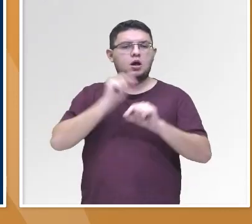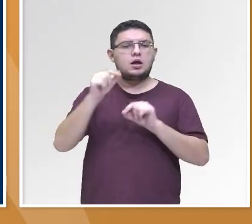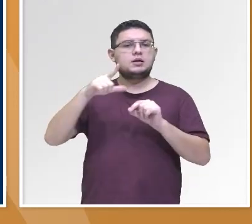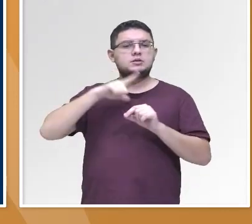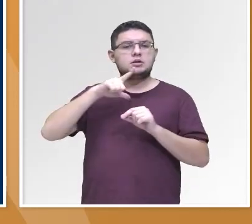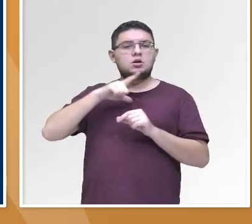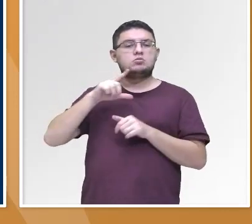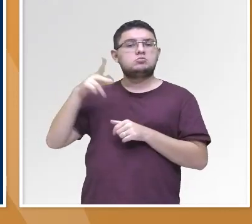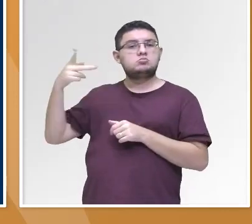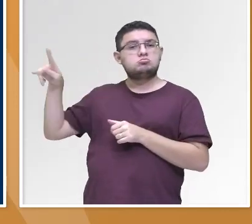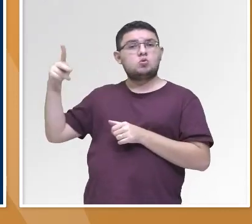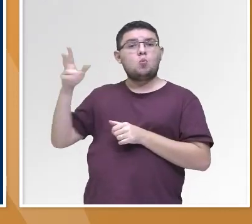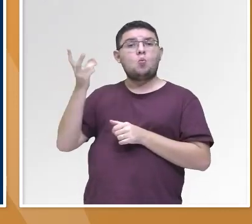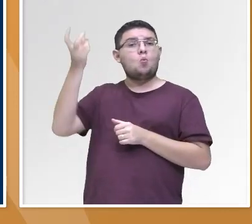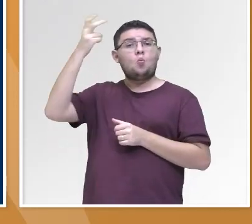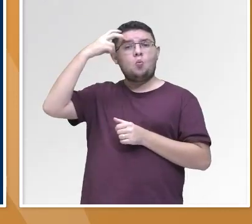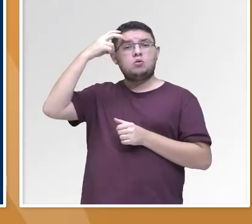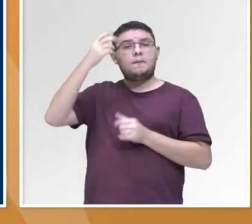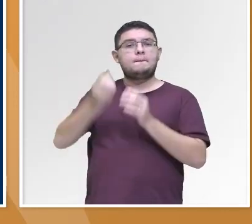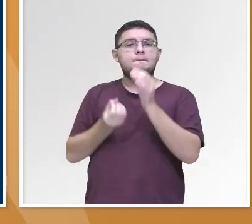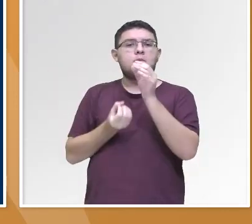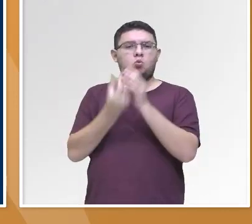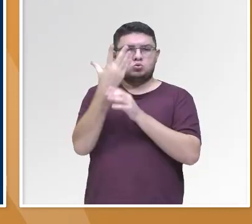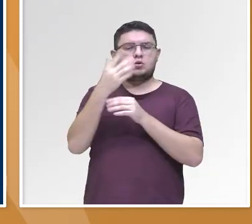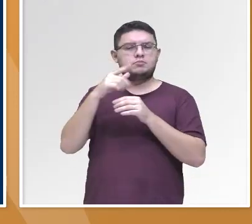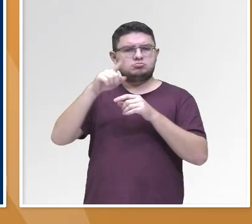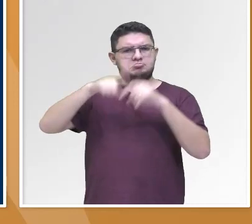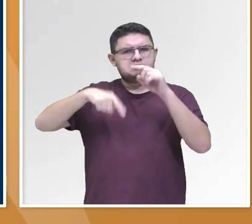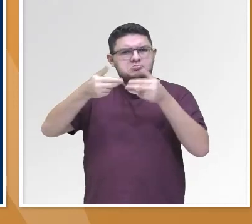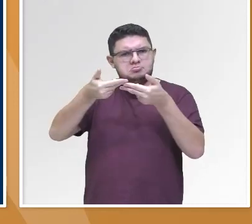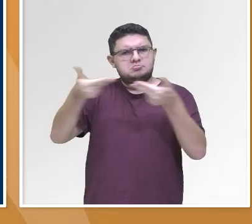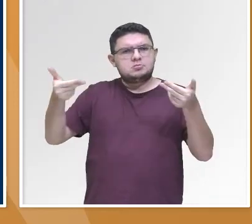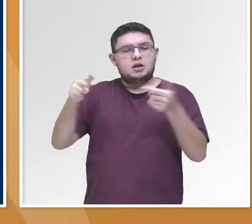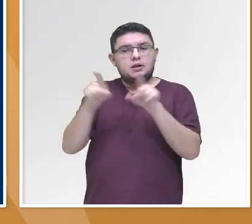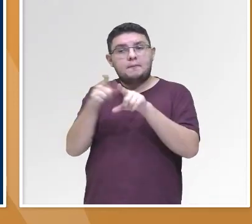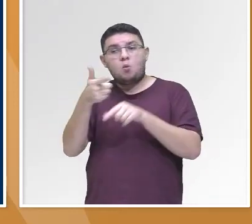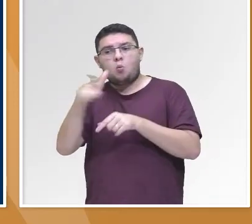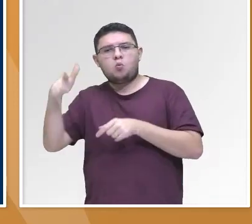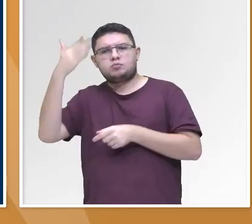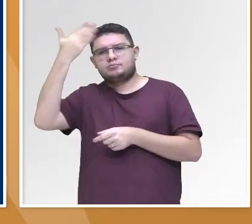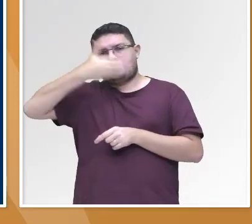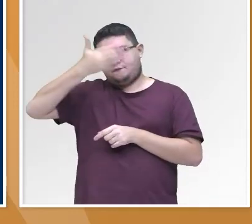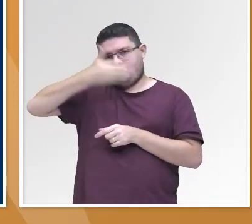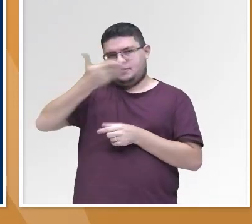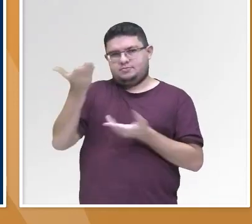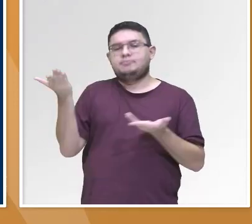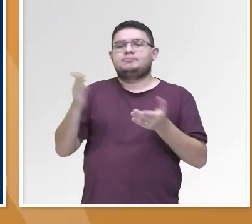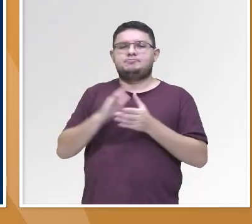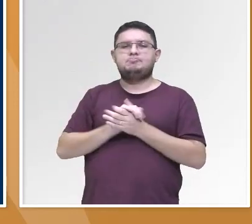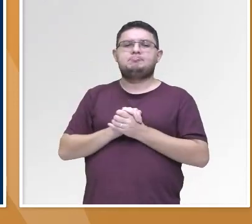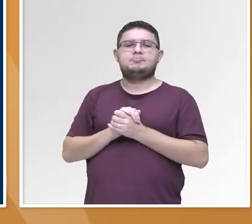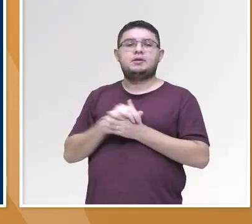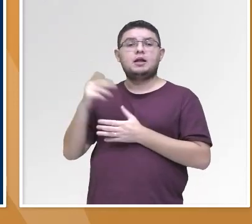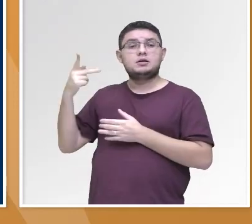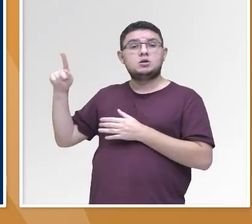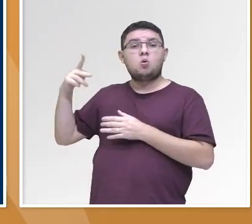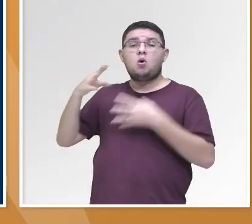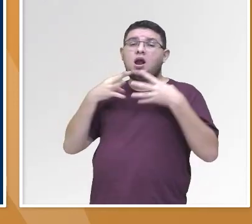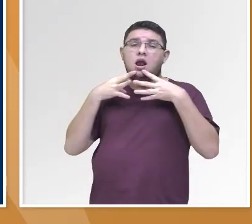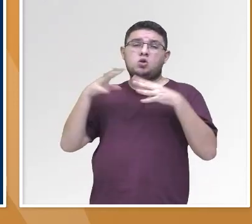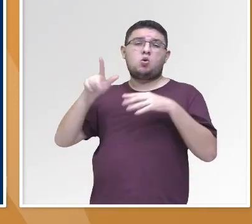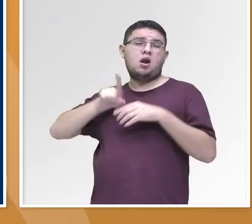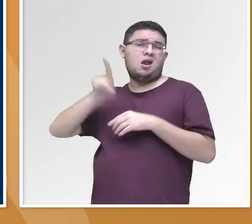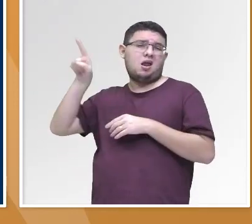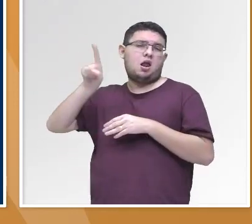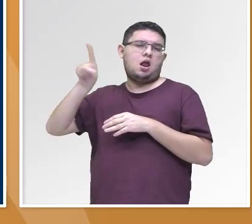sua forma de produção cultural, toda uma carga de produção que eles já desenvolviam lá nos seus locais de origem,